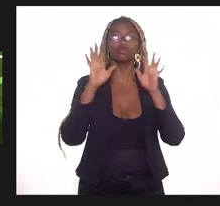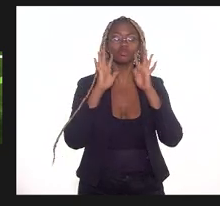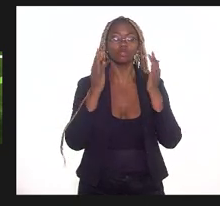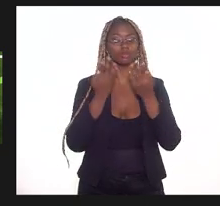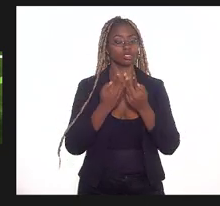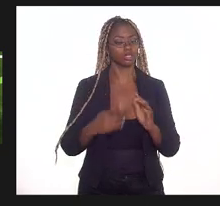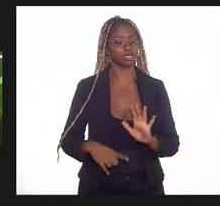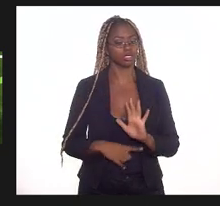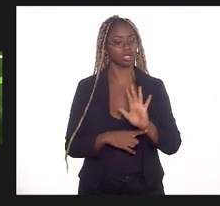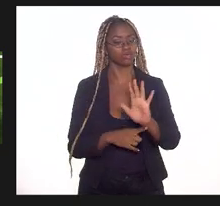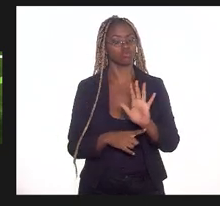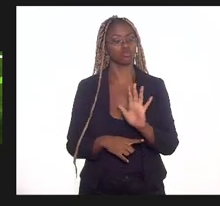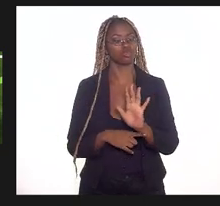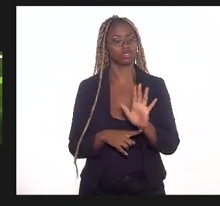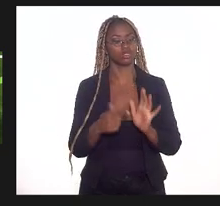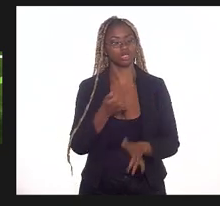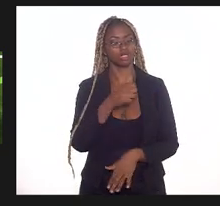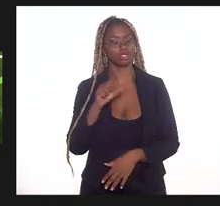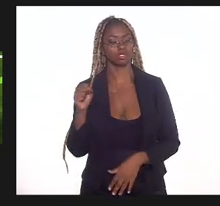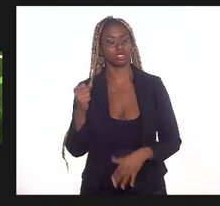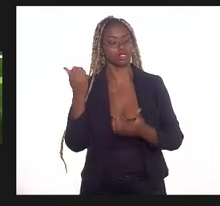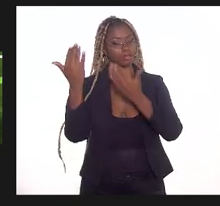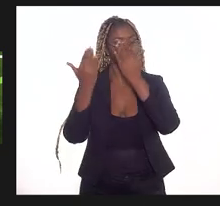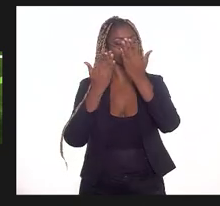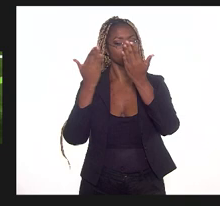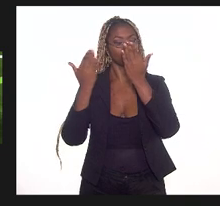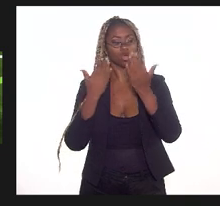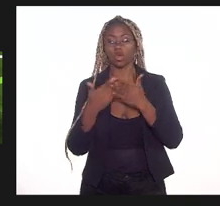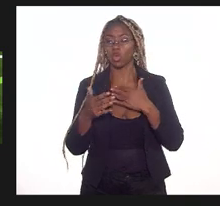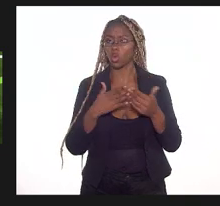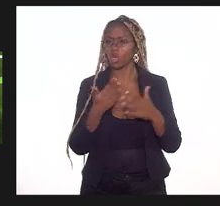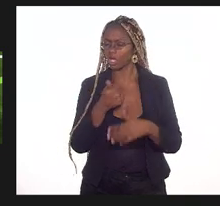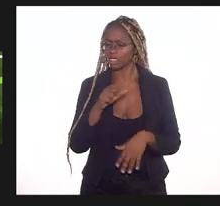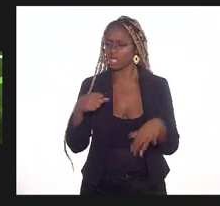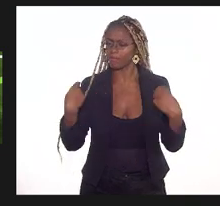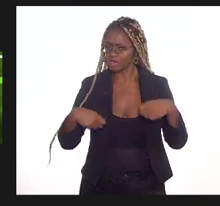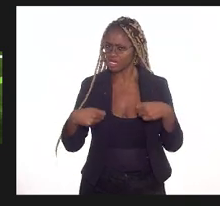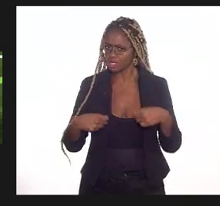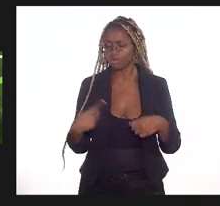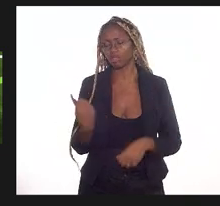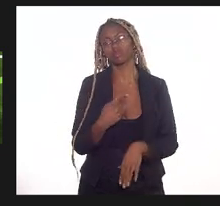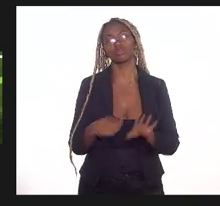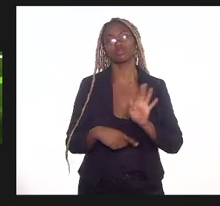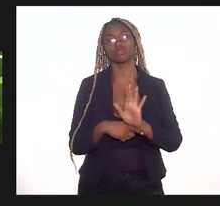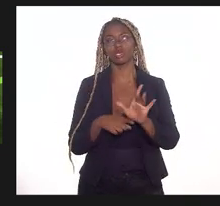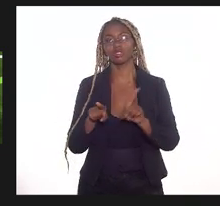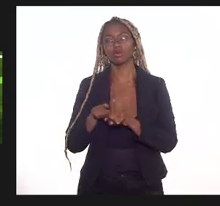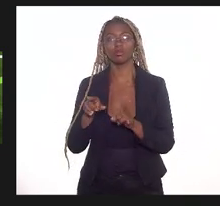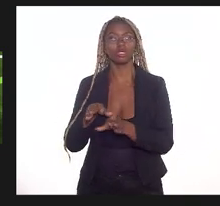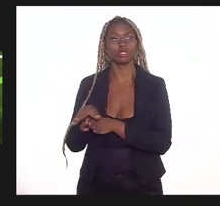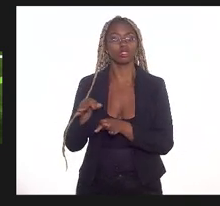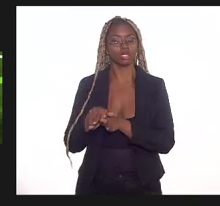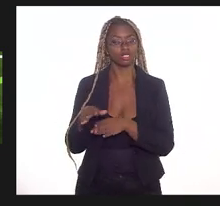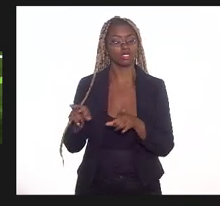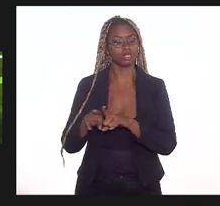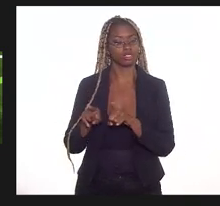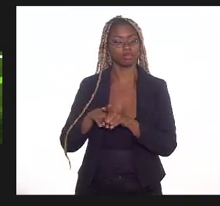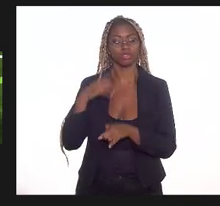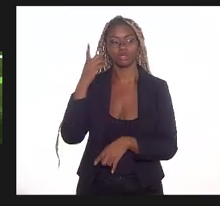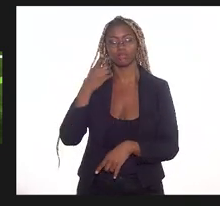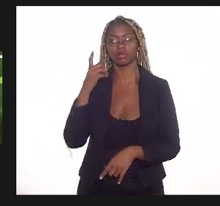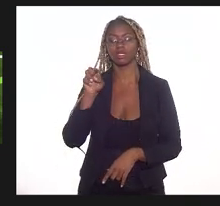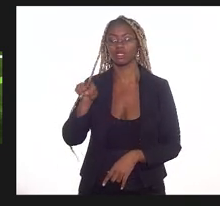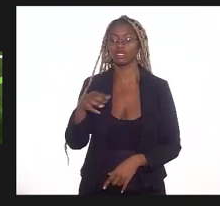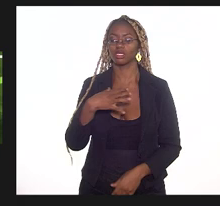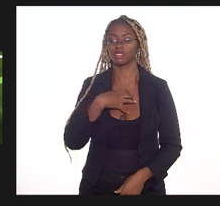assistência psicológica, prestando a assistência que for, buscando orientação, inclusive, deputada Marta Rocha, esse